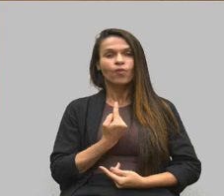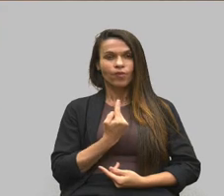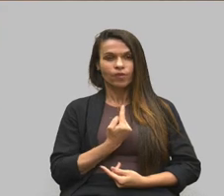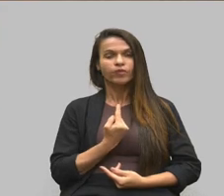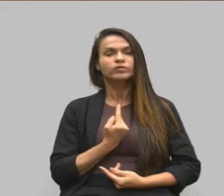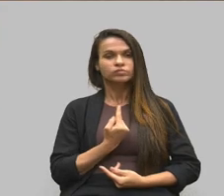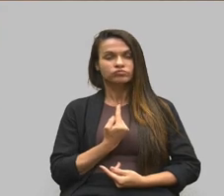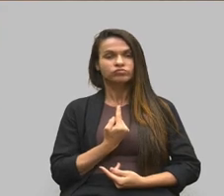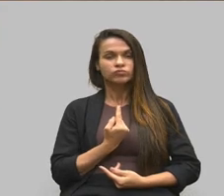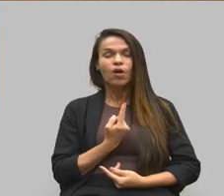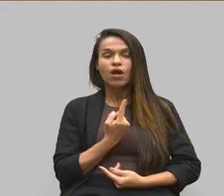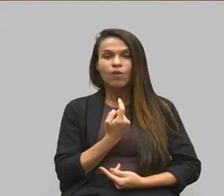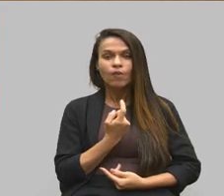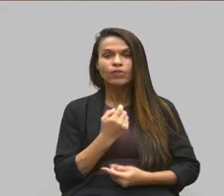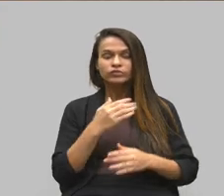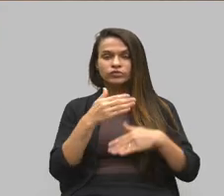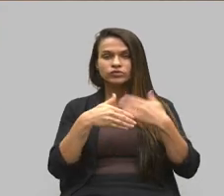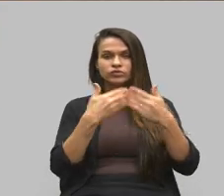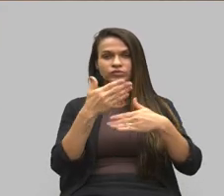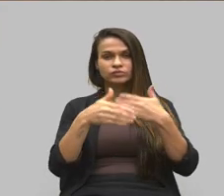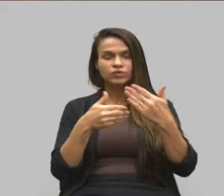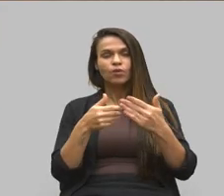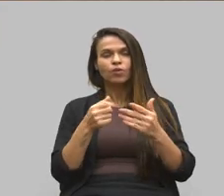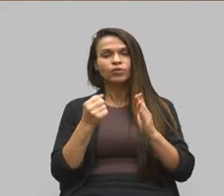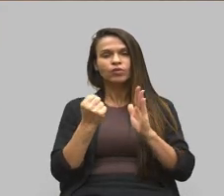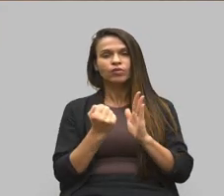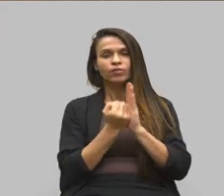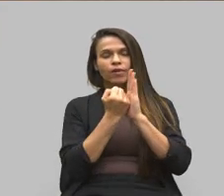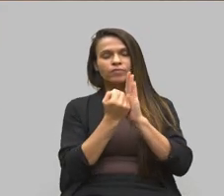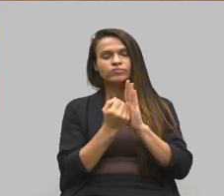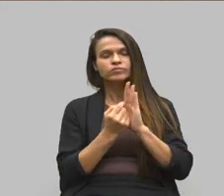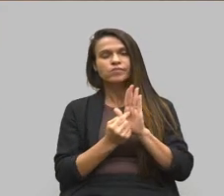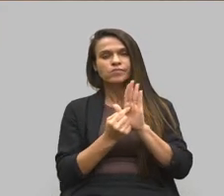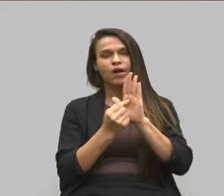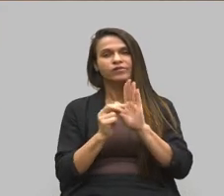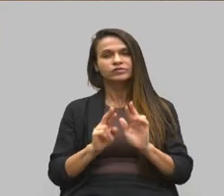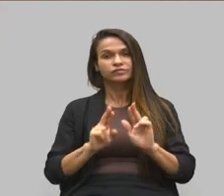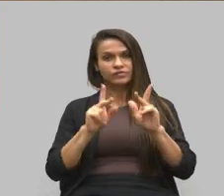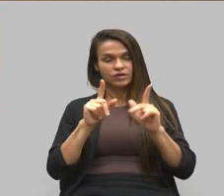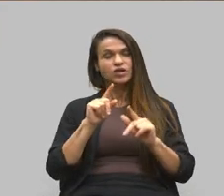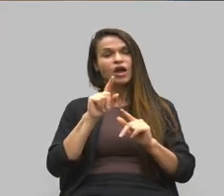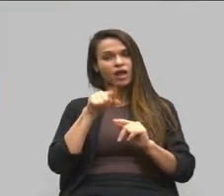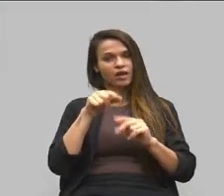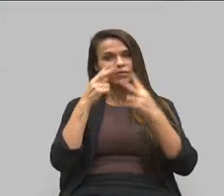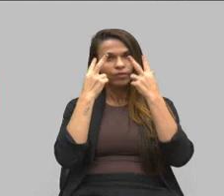desenvolvimento e um dos nossos lemas é que ser diferente também é normal